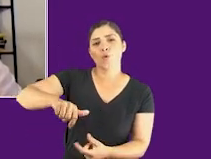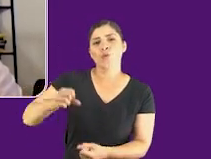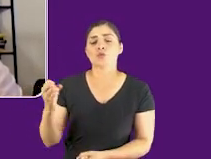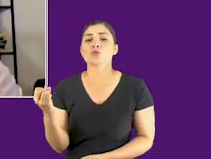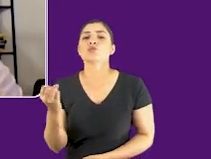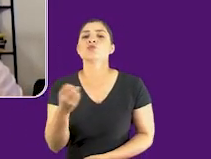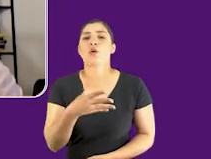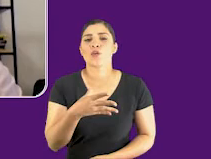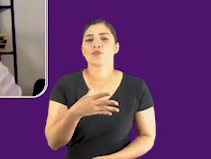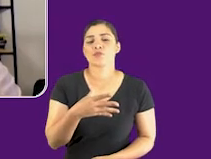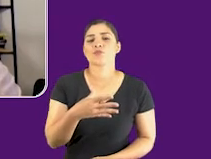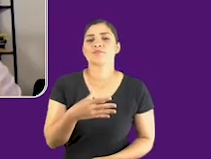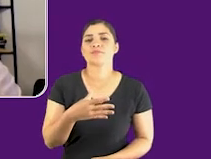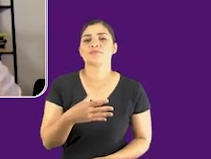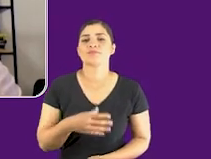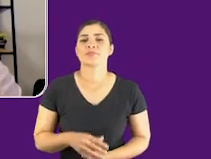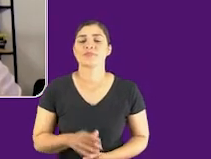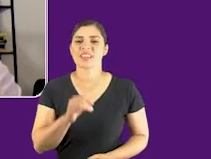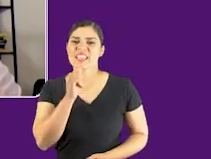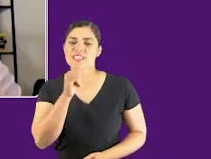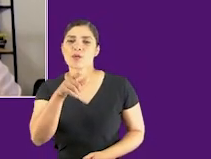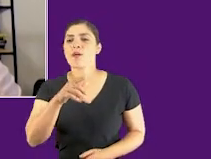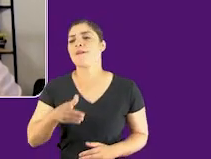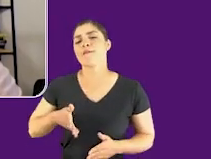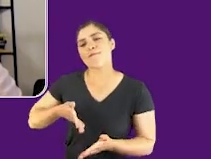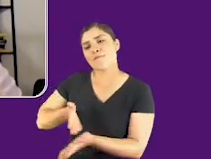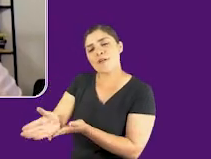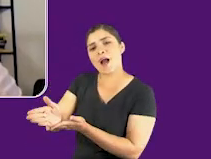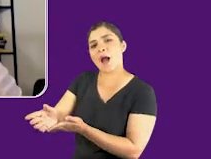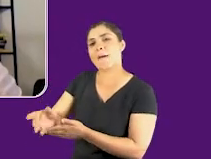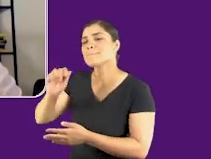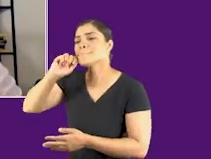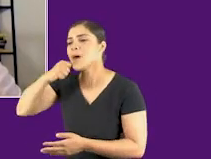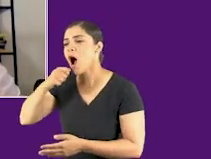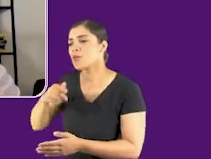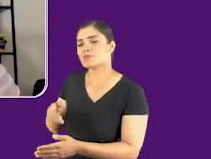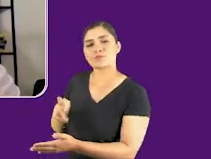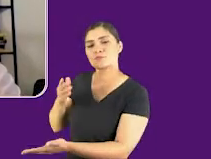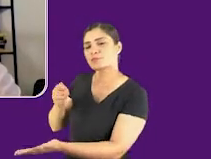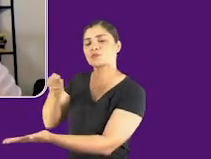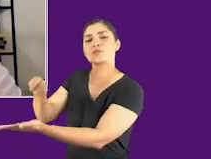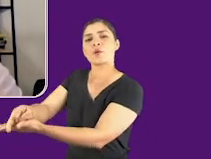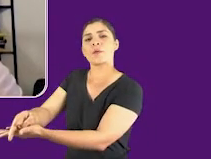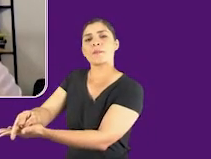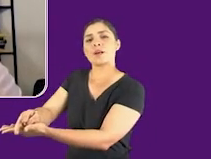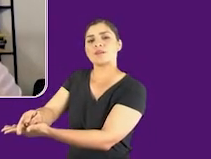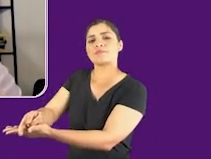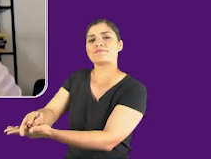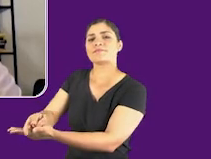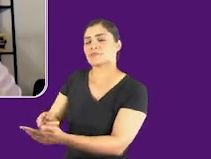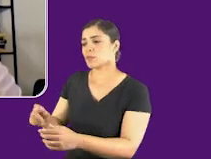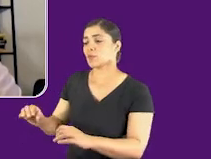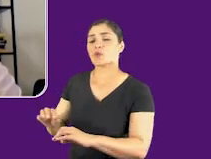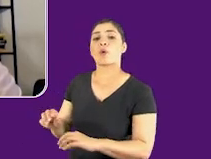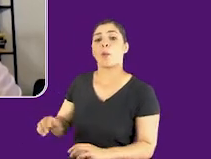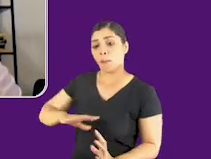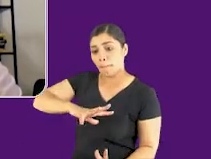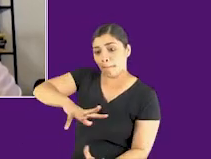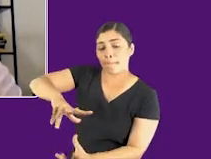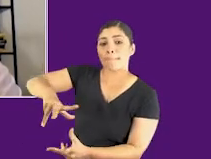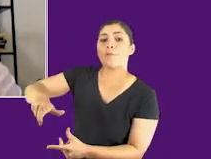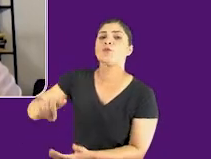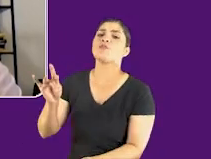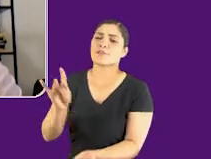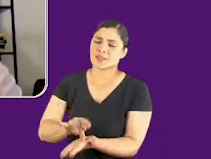que você é às vezes vai na padaria às vezes pedicure começa às vezes e é o mundo real